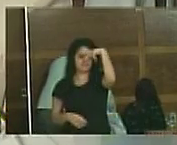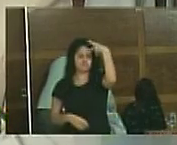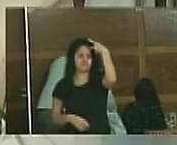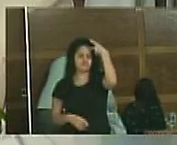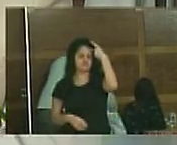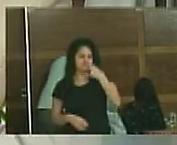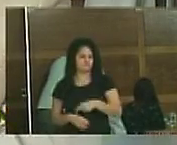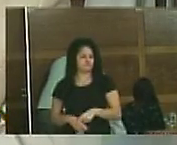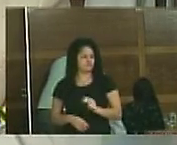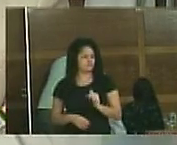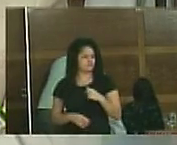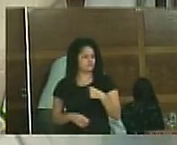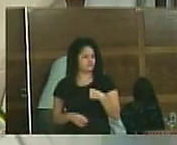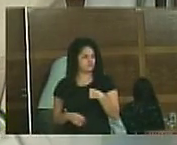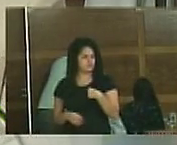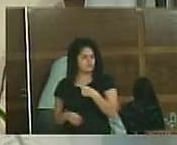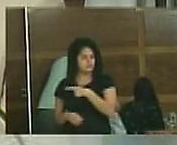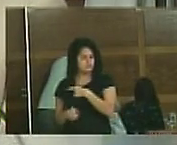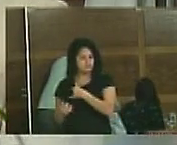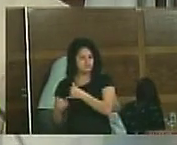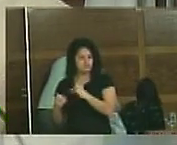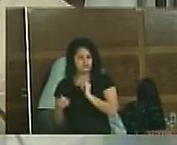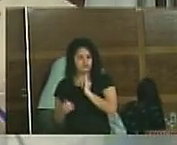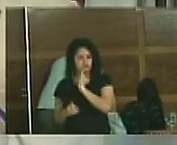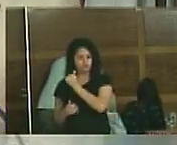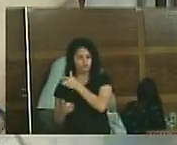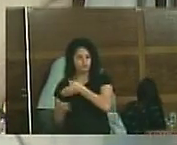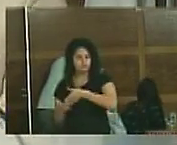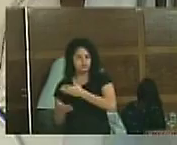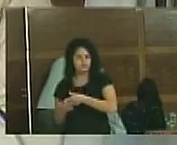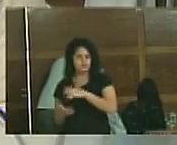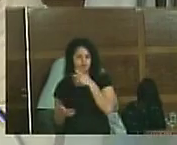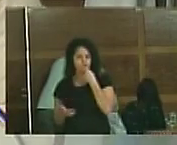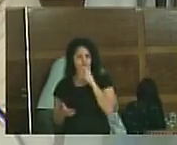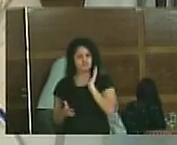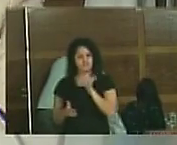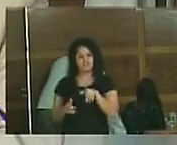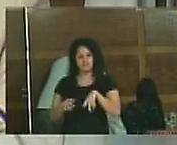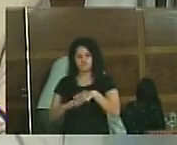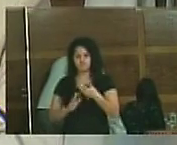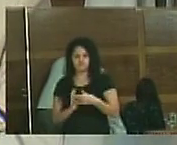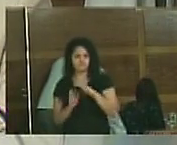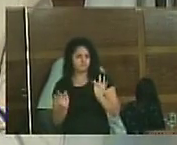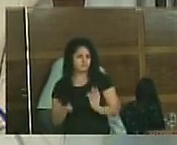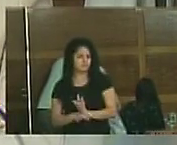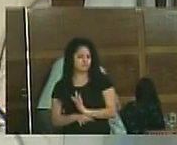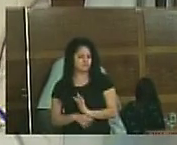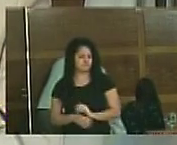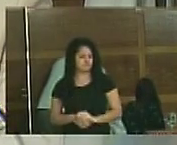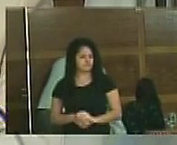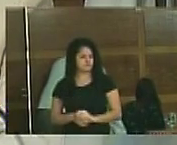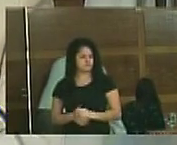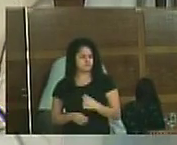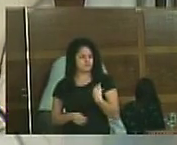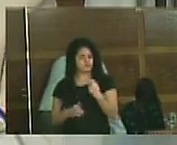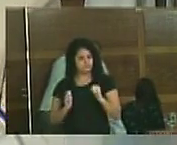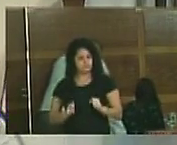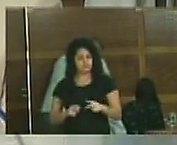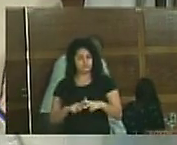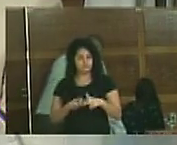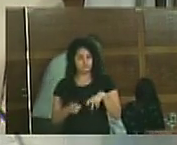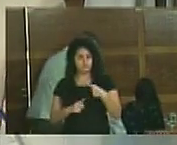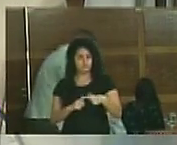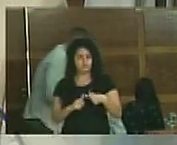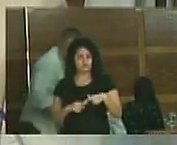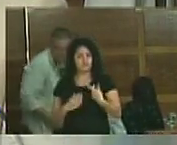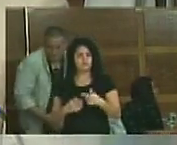A última vez ele entrou em contato diretamente com o secretário, onde o mesmo falou que já estava tudo restabelecido. para a gente poder resolver. Porque quem não